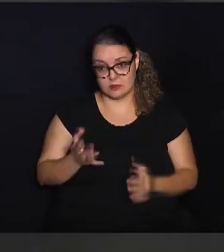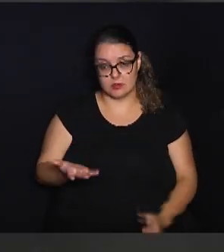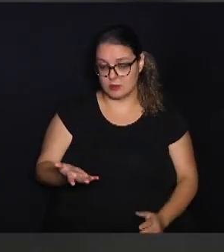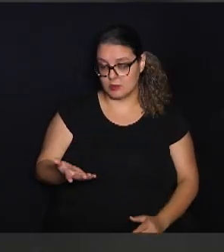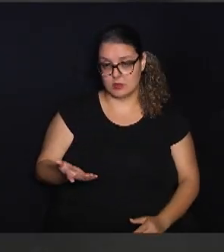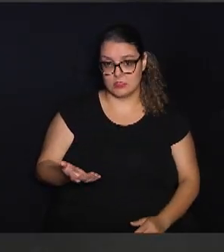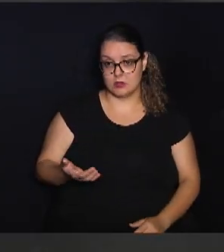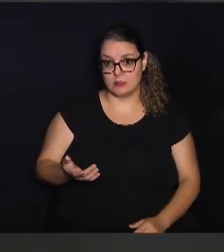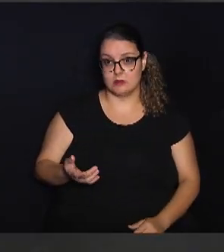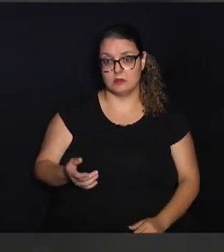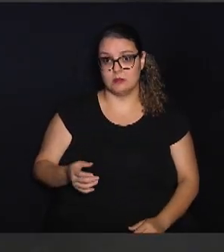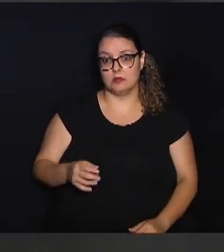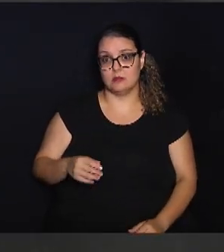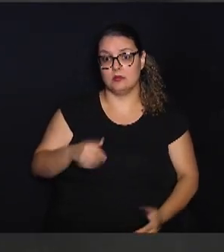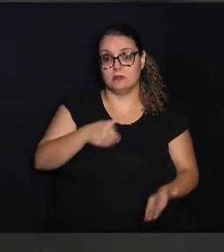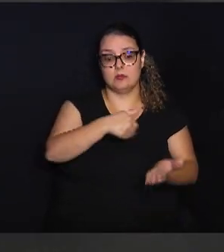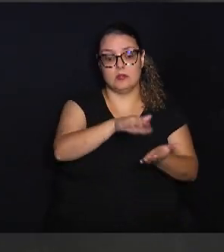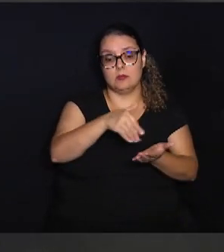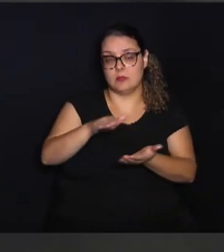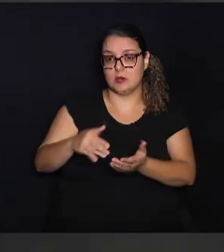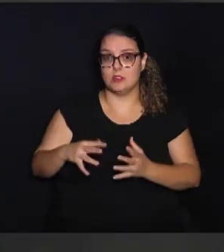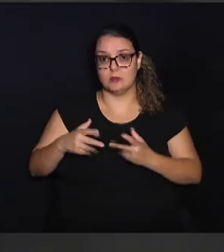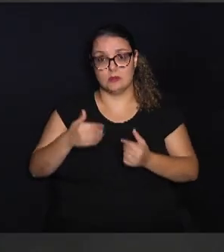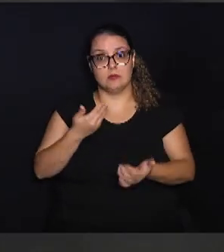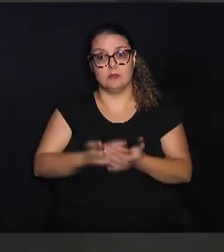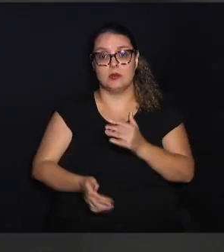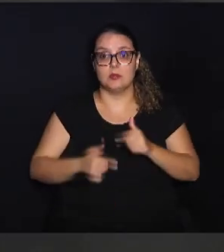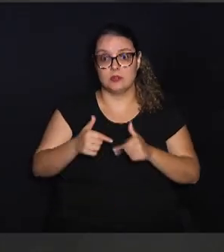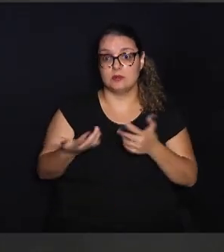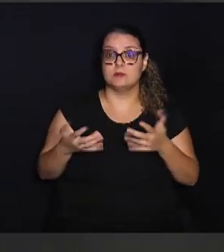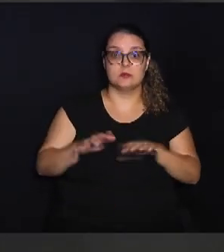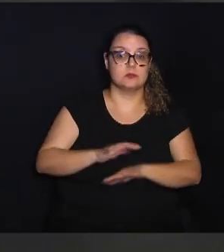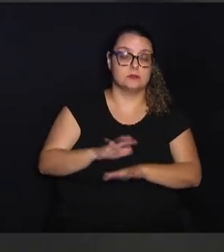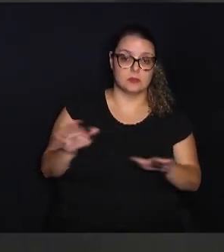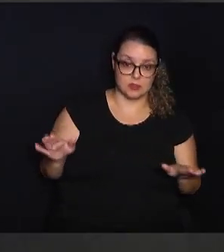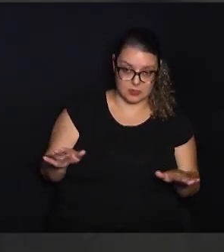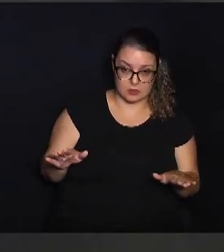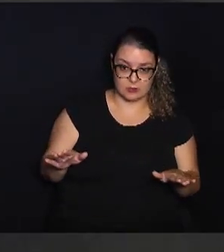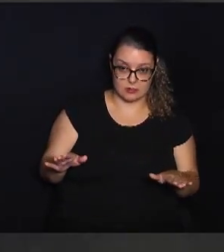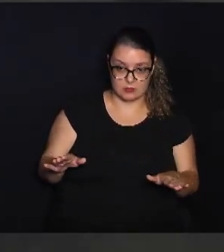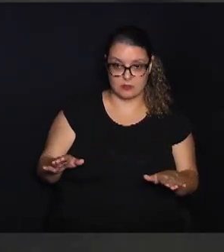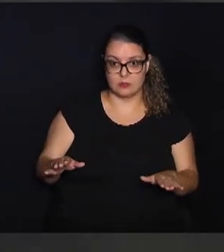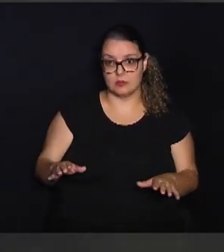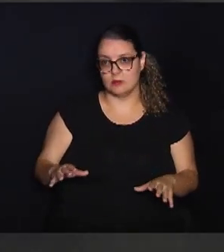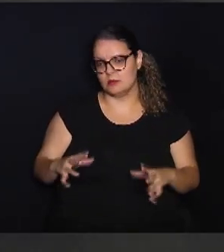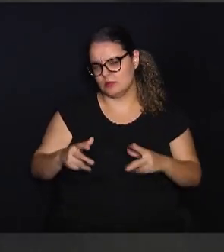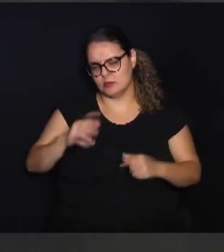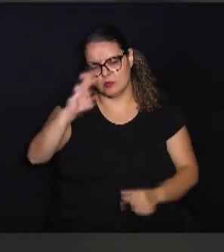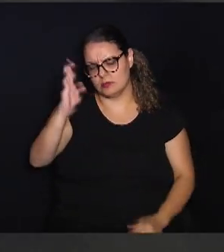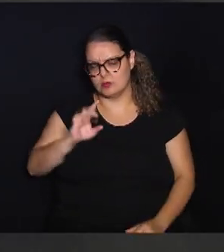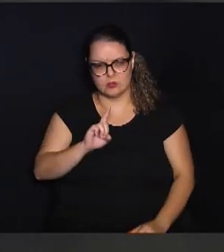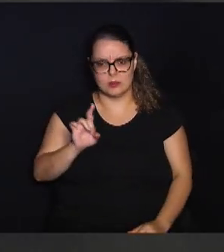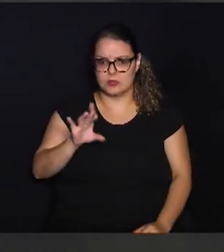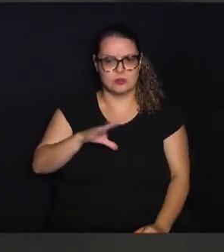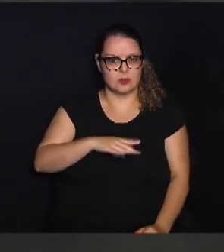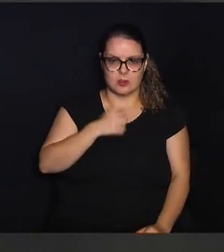vão ser tudo mandado embora, vai ficar tudo desempregado. Então eles não querem, isso a nível de Brasil acontece, não é Campinas,